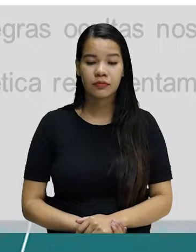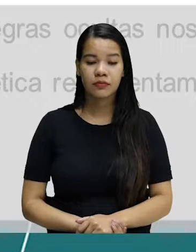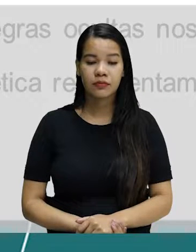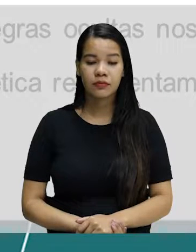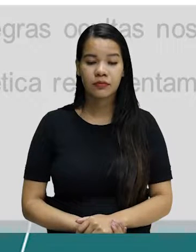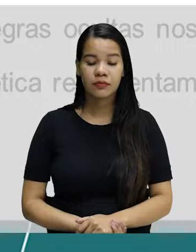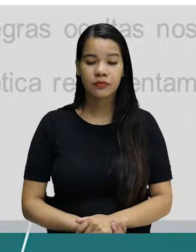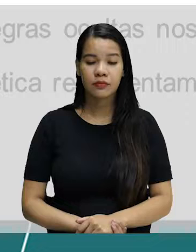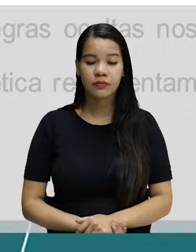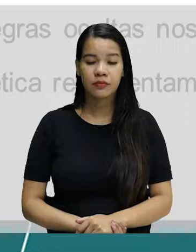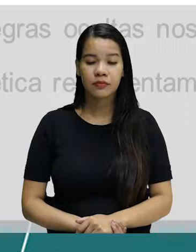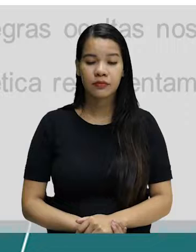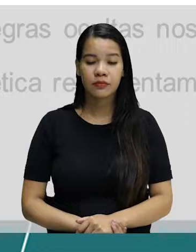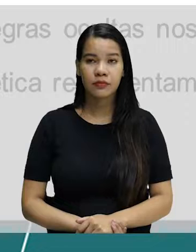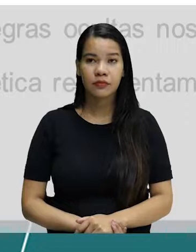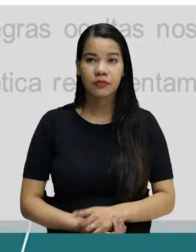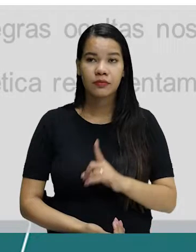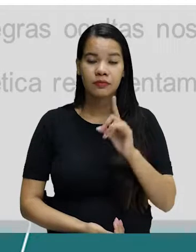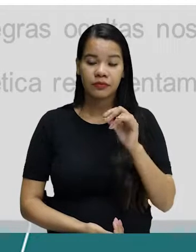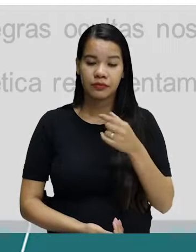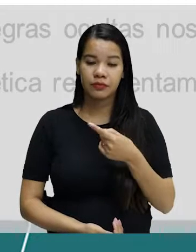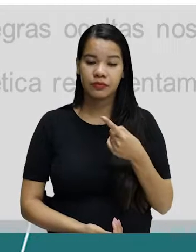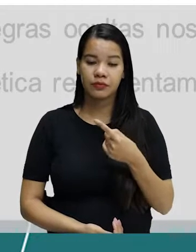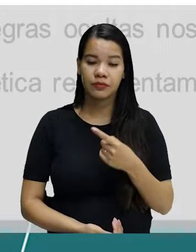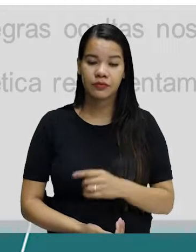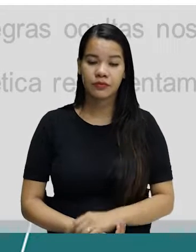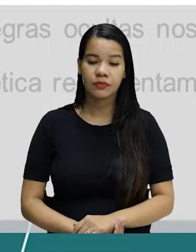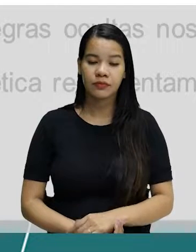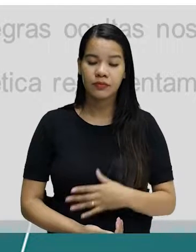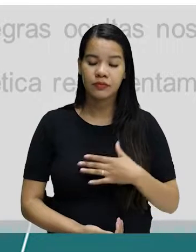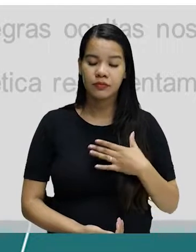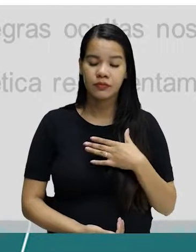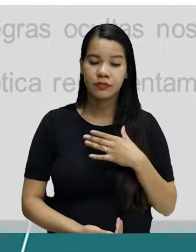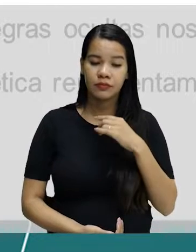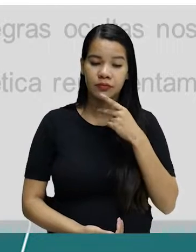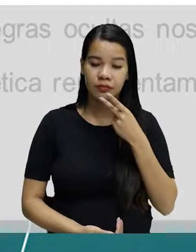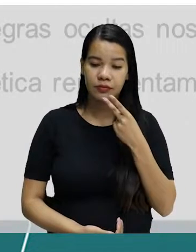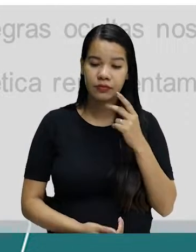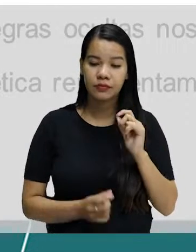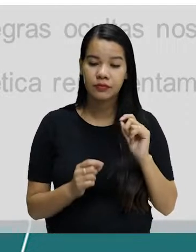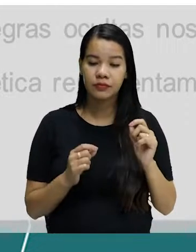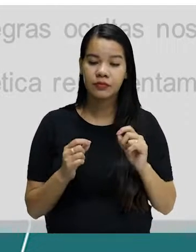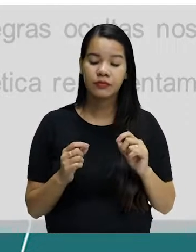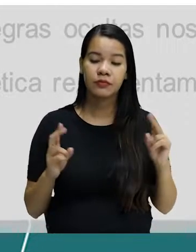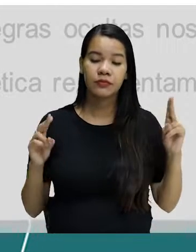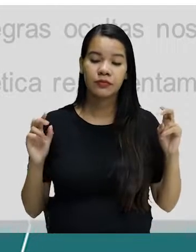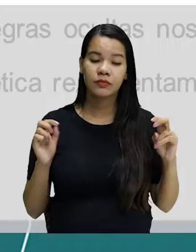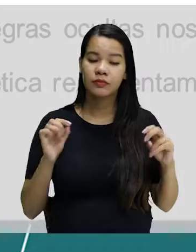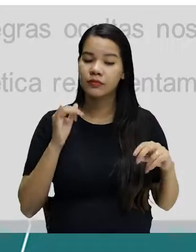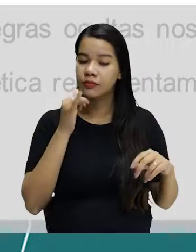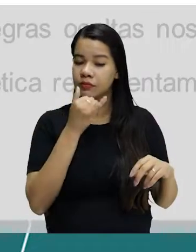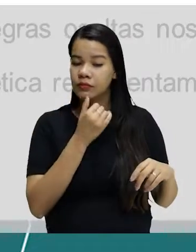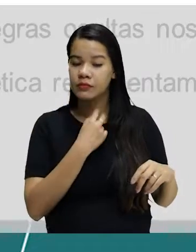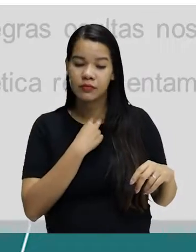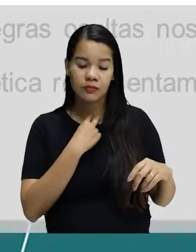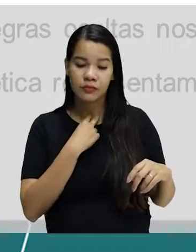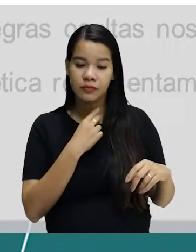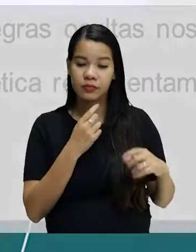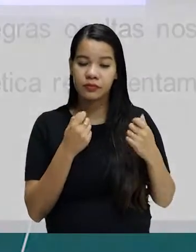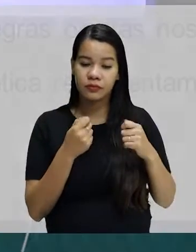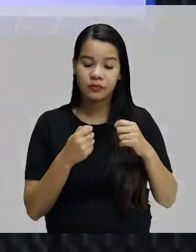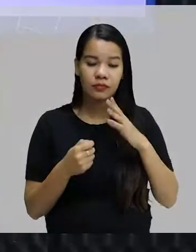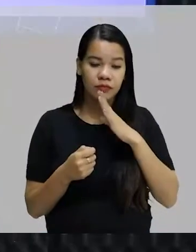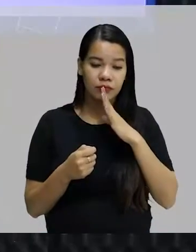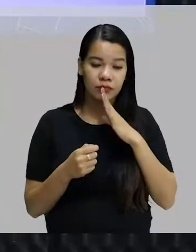Muito legal. Tá? Eu costumo dizer que é uma das expressões mais importantes